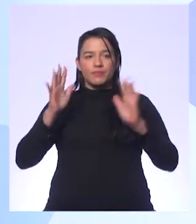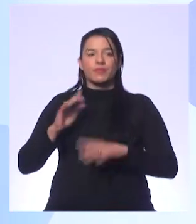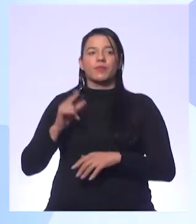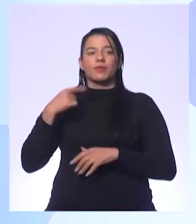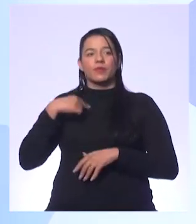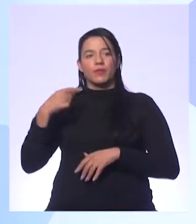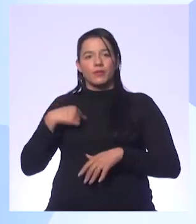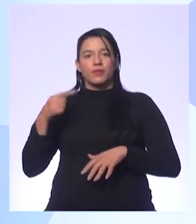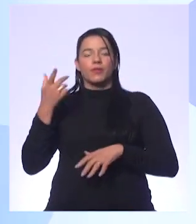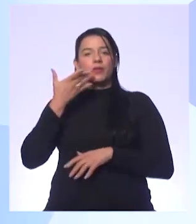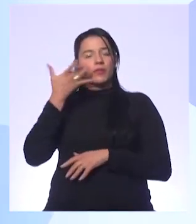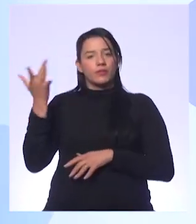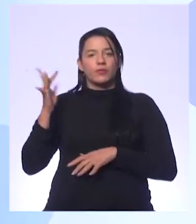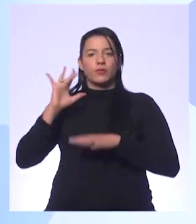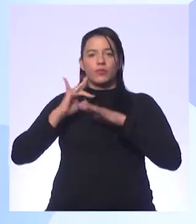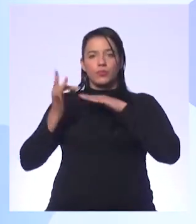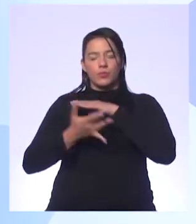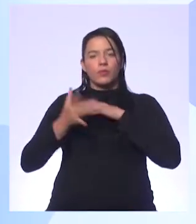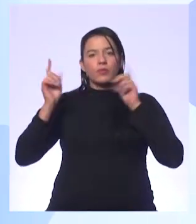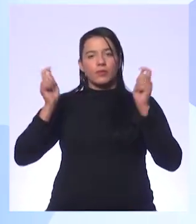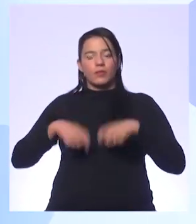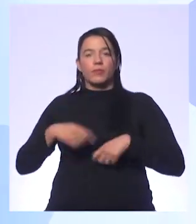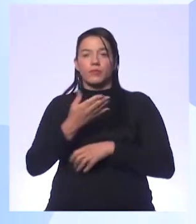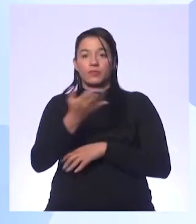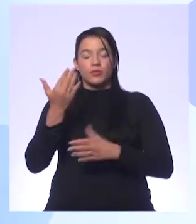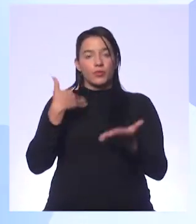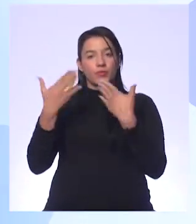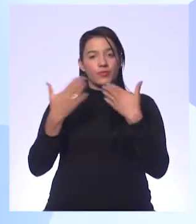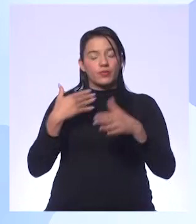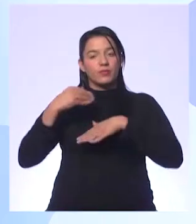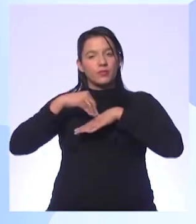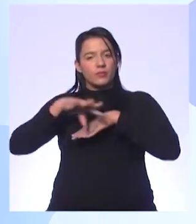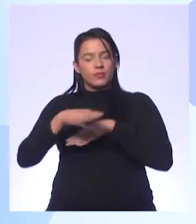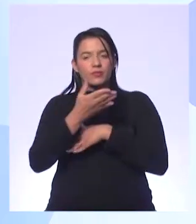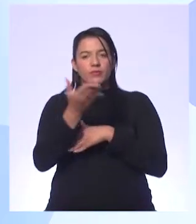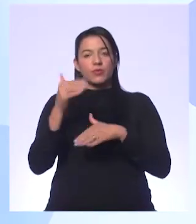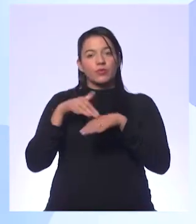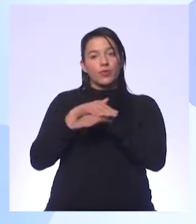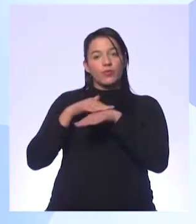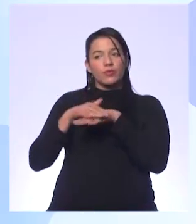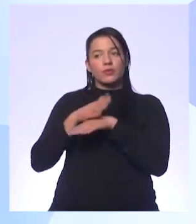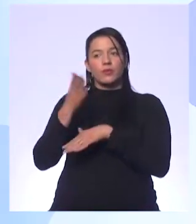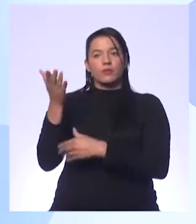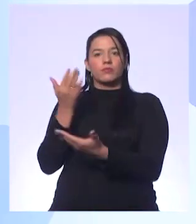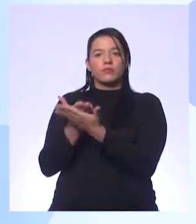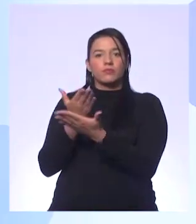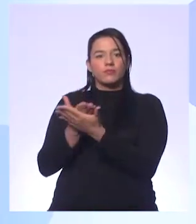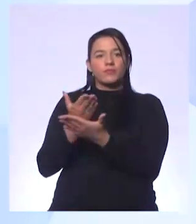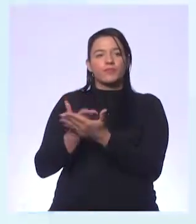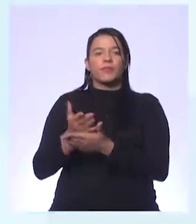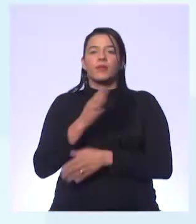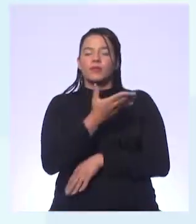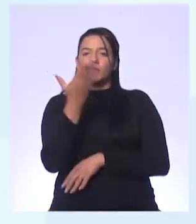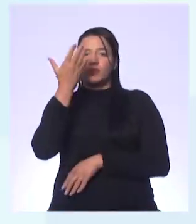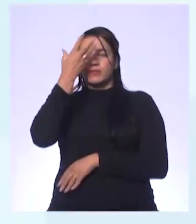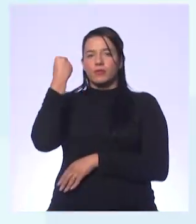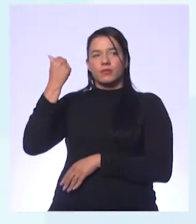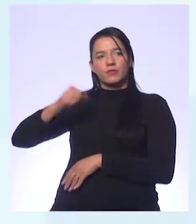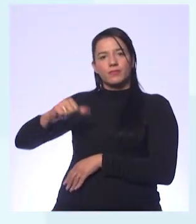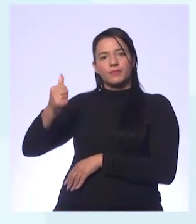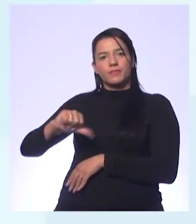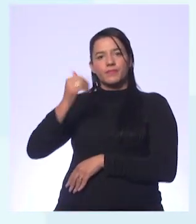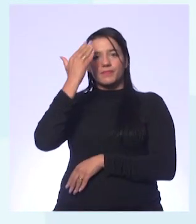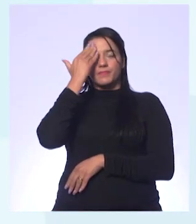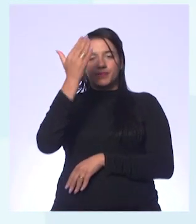lá no @janainajardim.prof. Fica aí essa sugestão para que vocês conversem com os estudantes. Não se esqueçam de avaliar a nossa aula. Muito